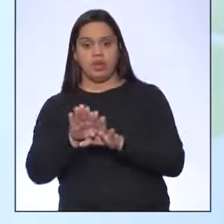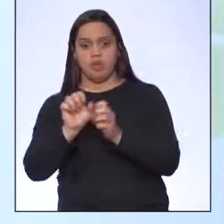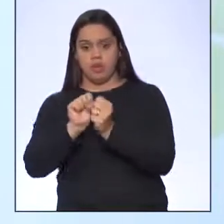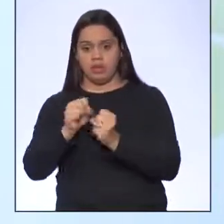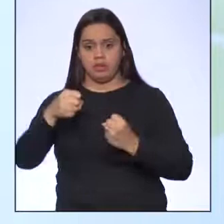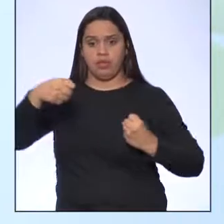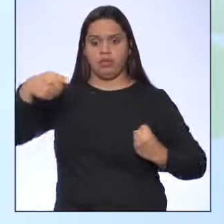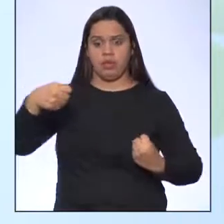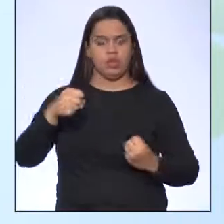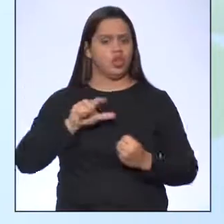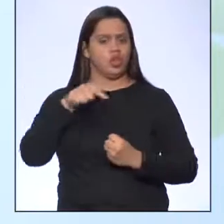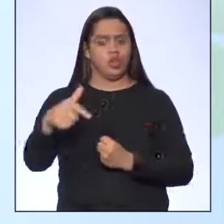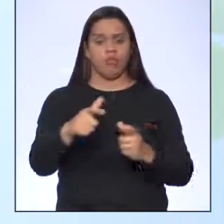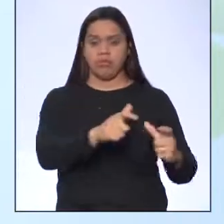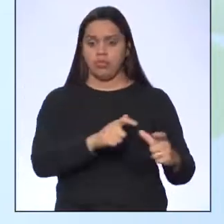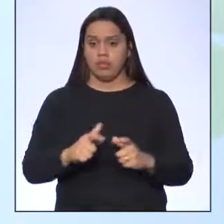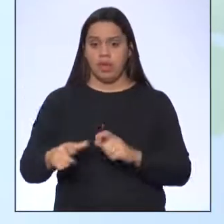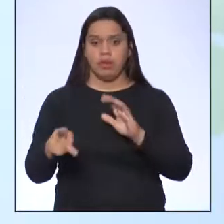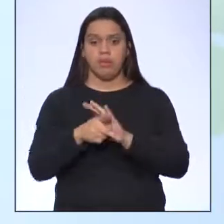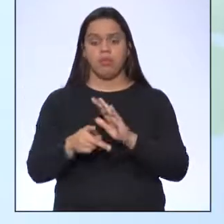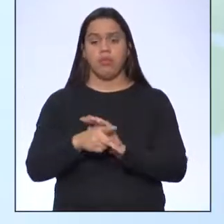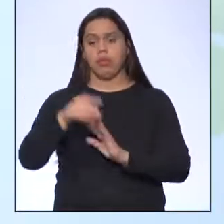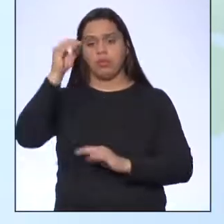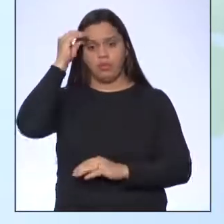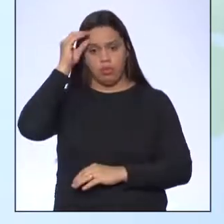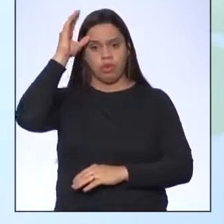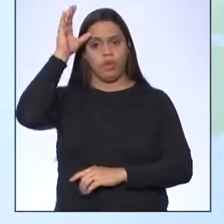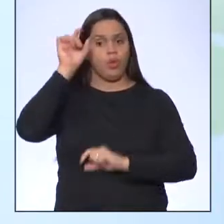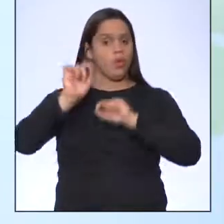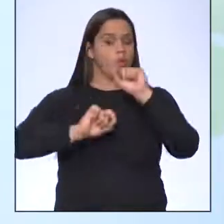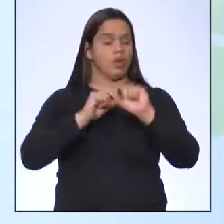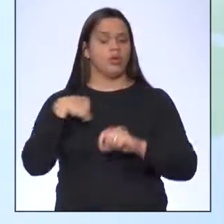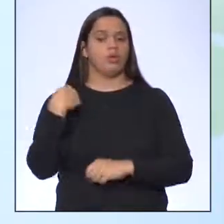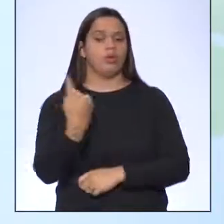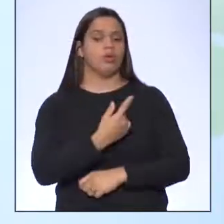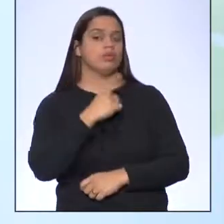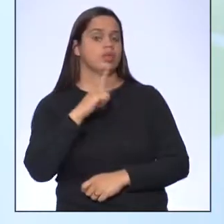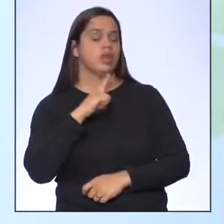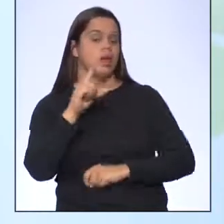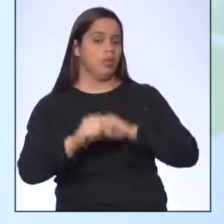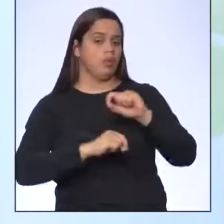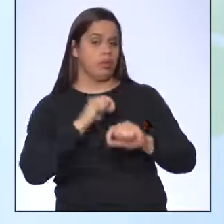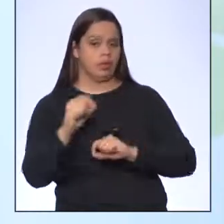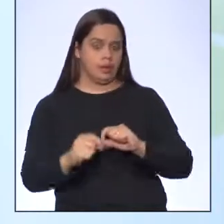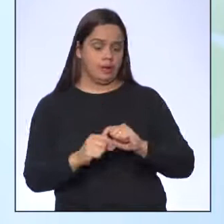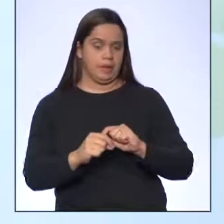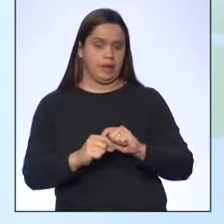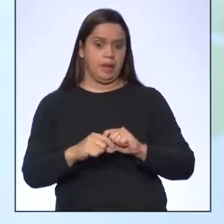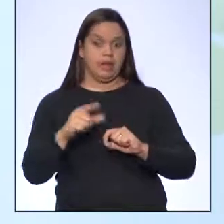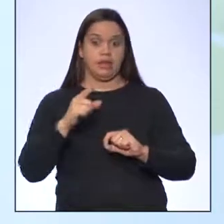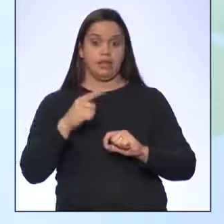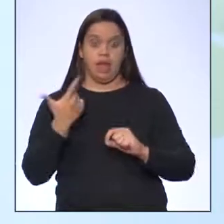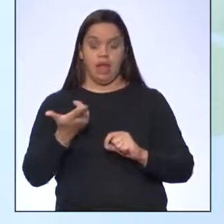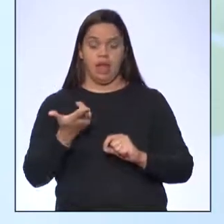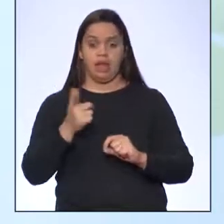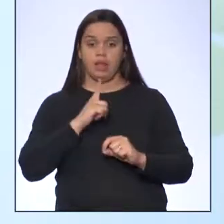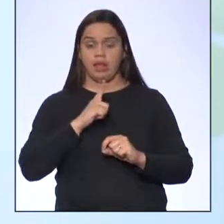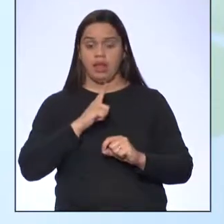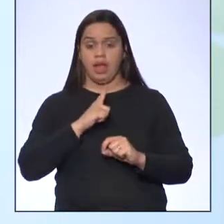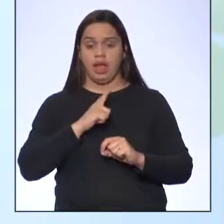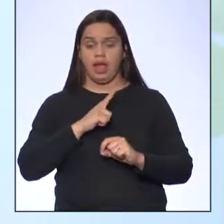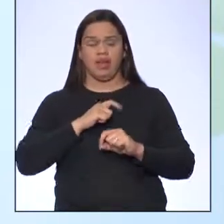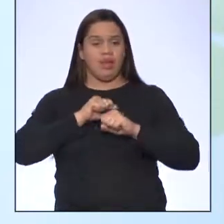e tantas outras áreas do conhecimento, nós temos também, hoje, de uma forma muito disseminada para toda